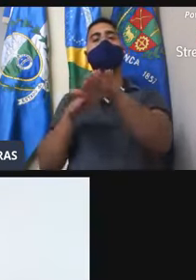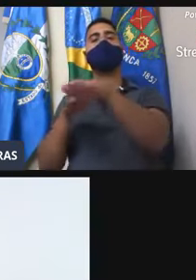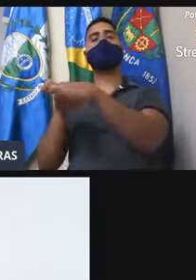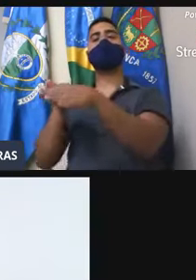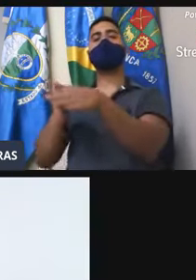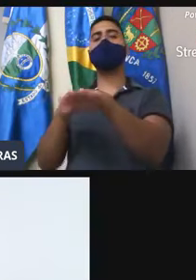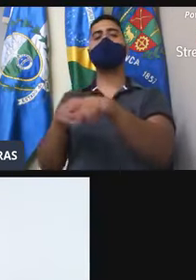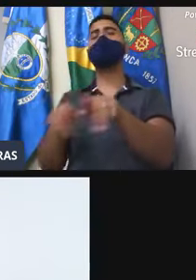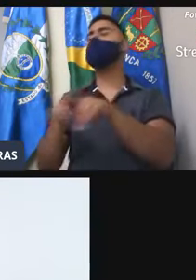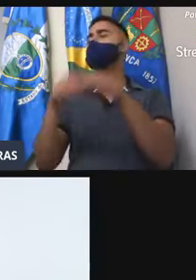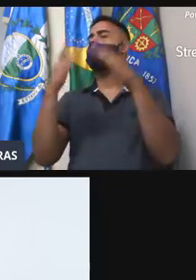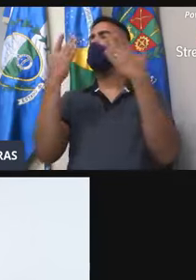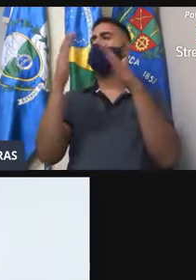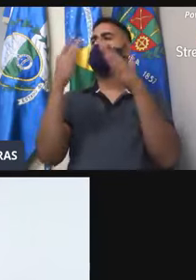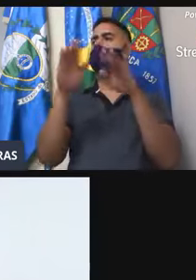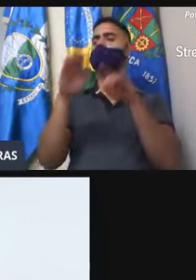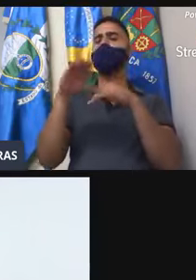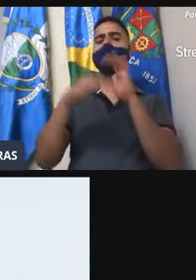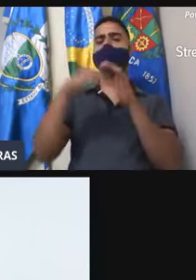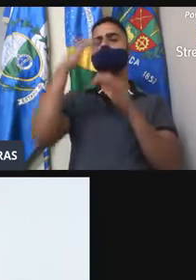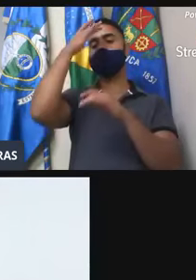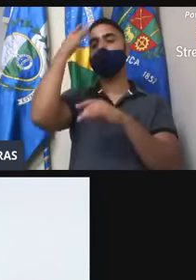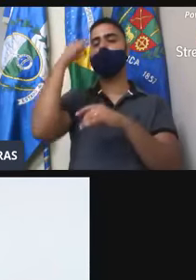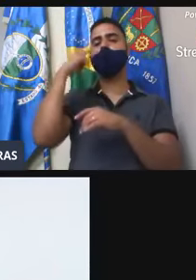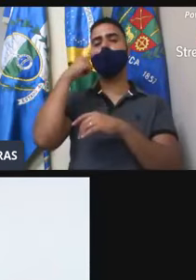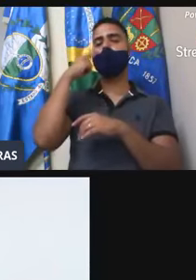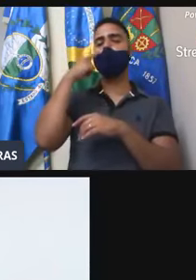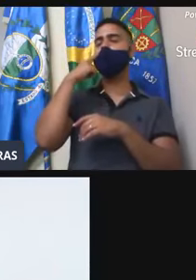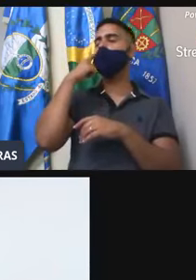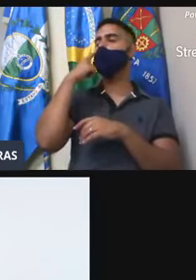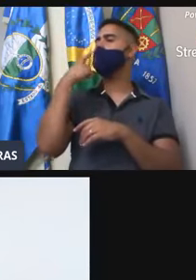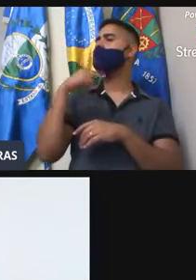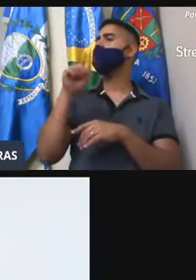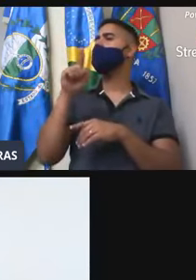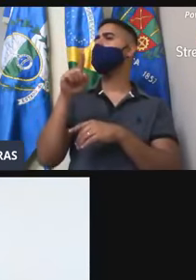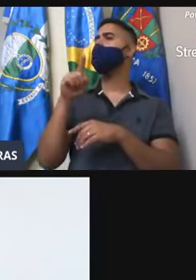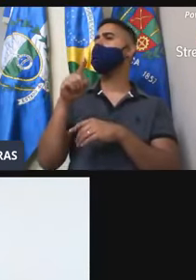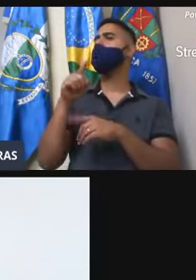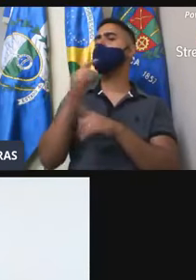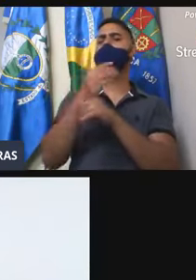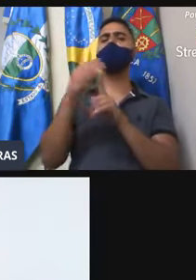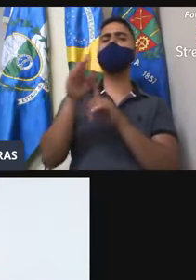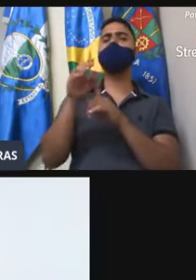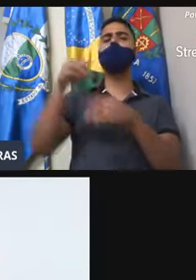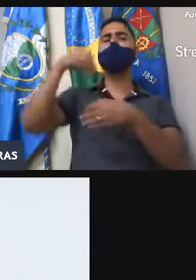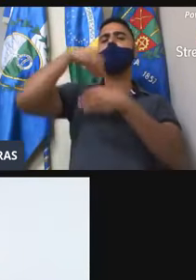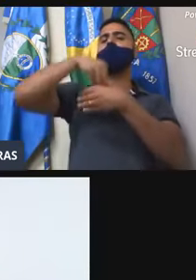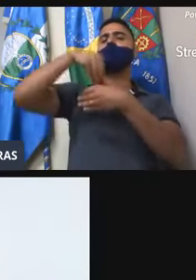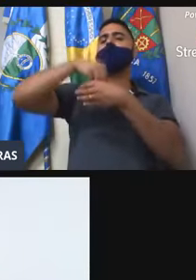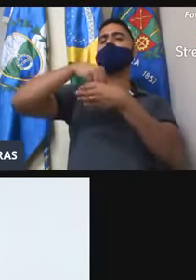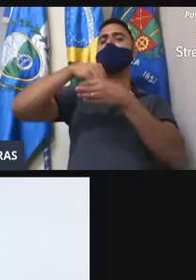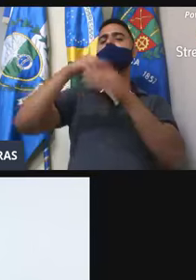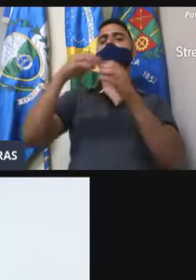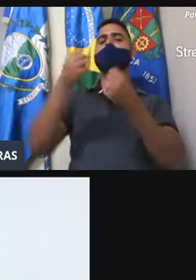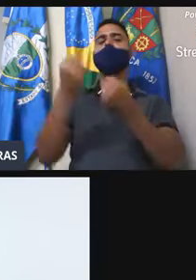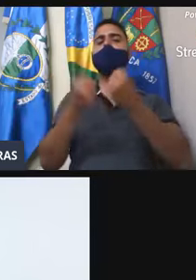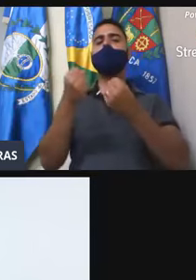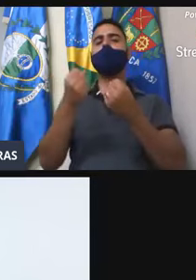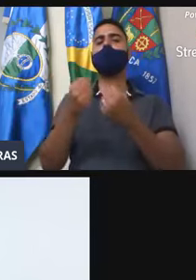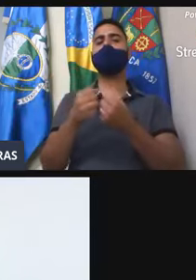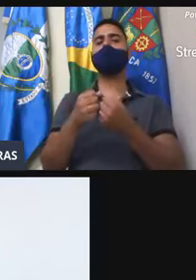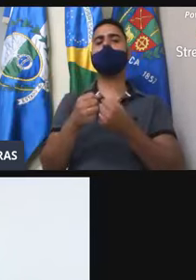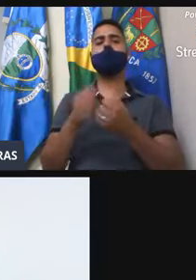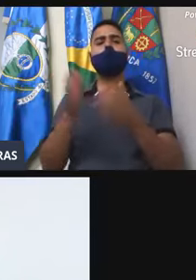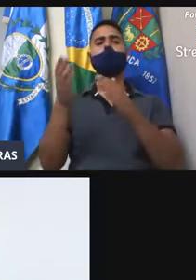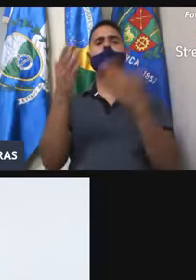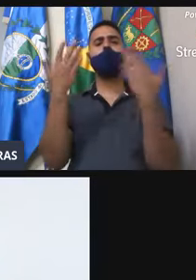todos, e David assistiu uma missa que eu jamais imaginaria que assistiria, Rafael, dentro de um carro. Então, na hora de bater palma era